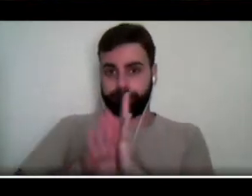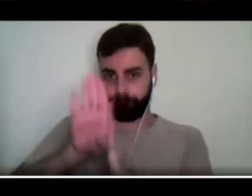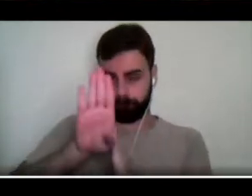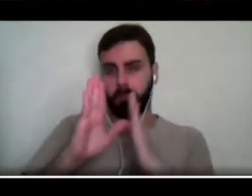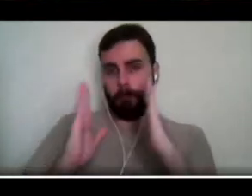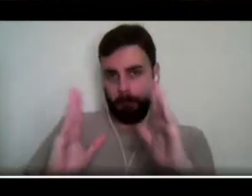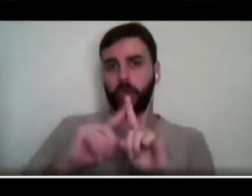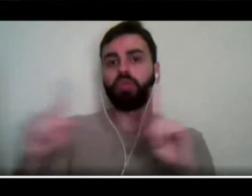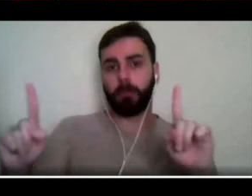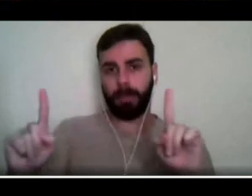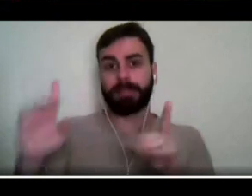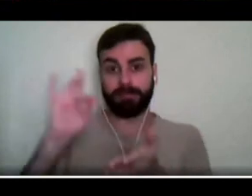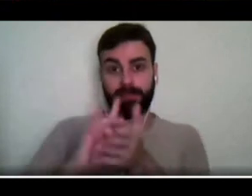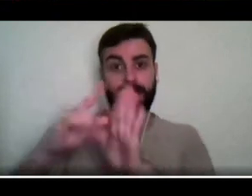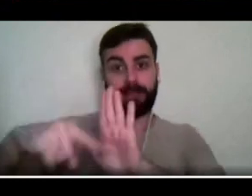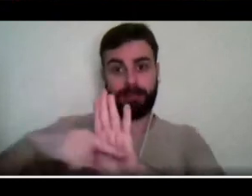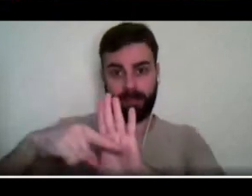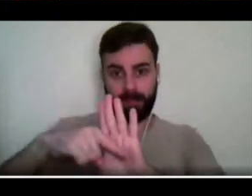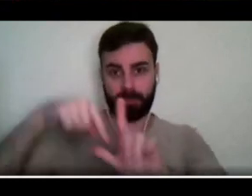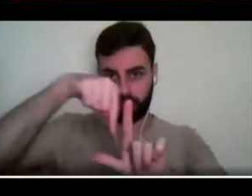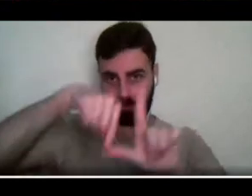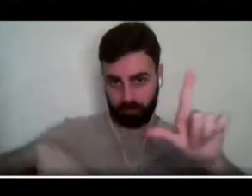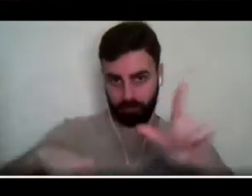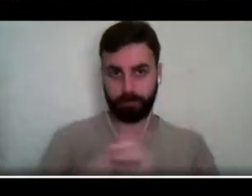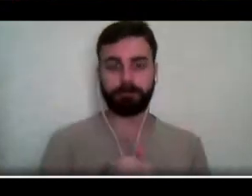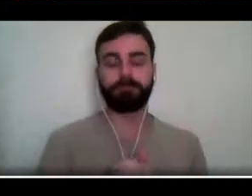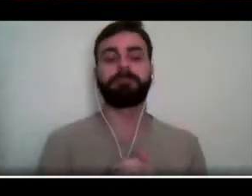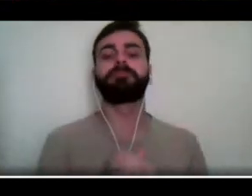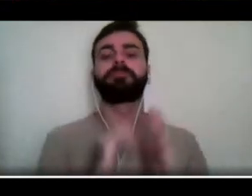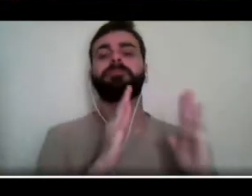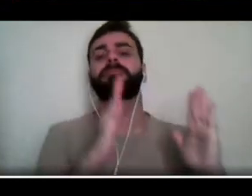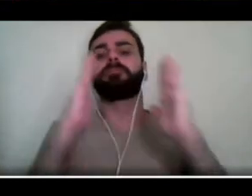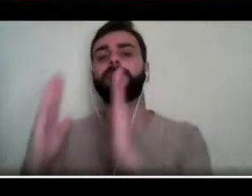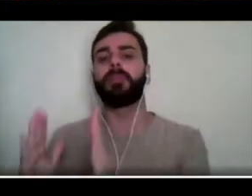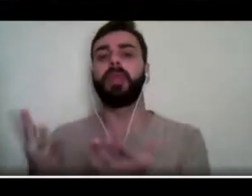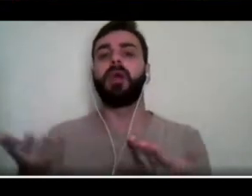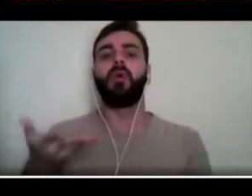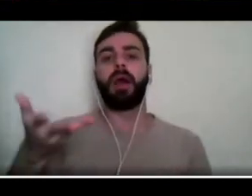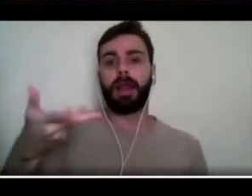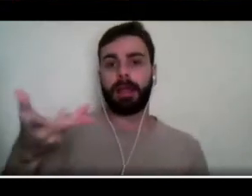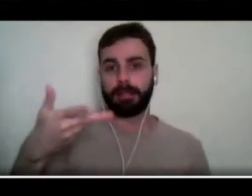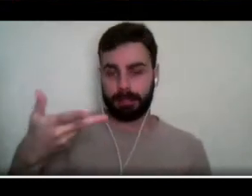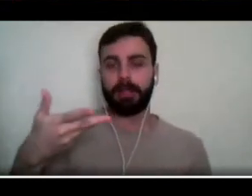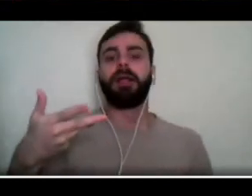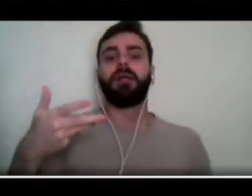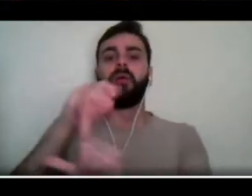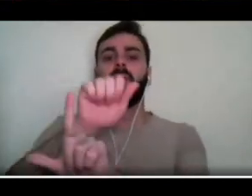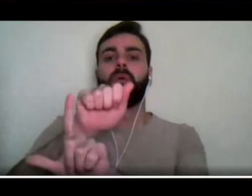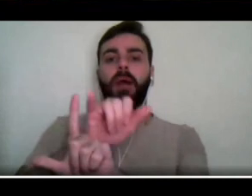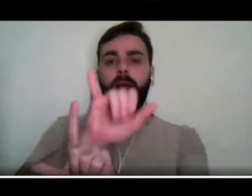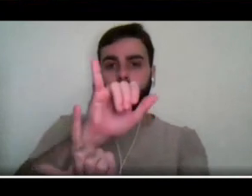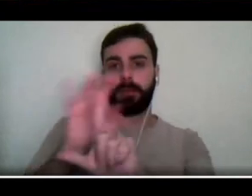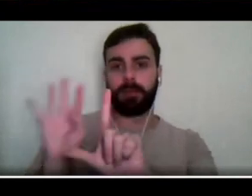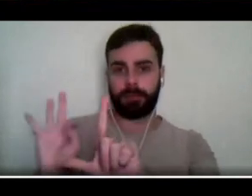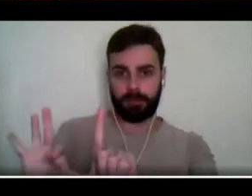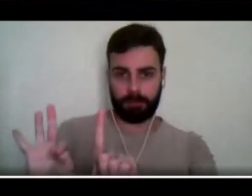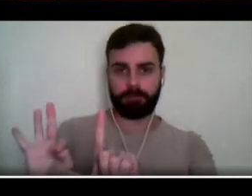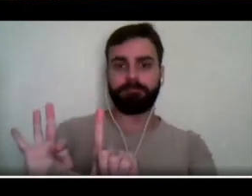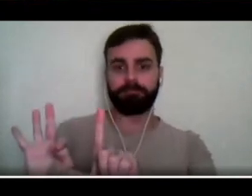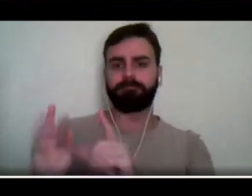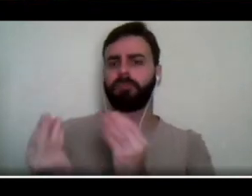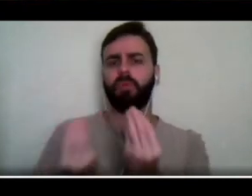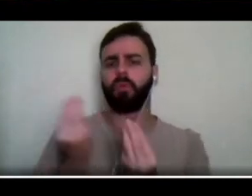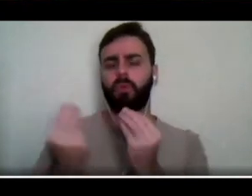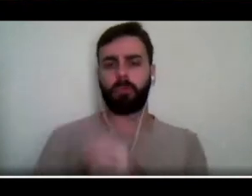diagrama da aceleração em y, né? Observe aqui que a aceleração é a derivada